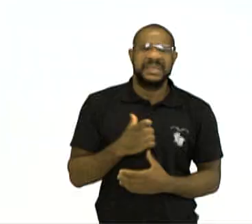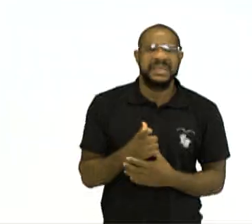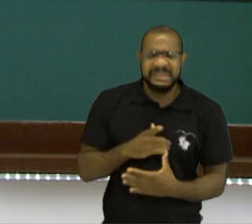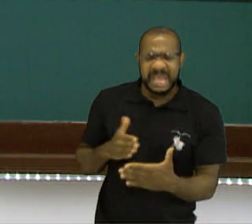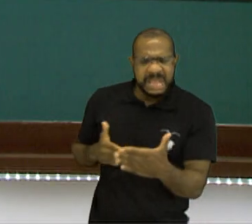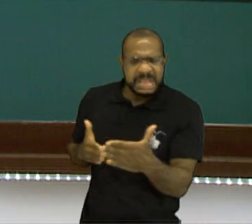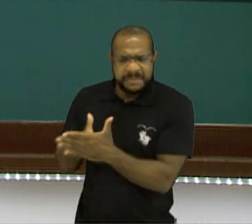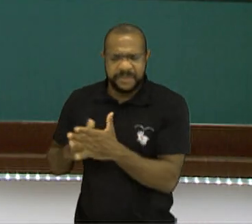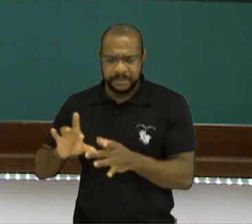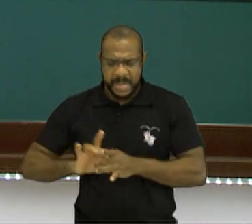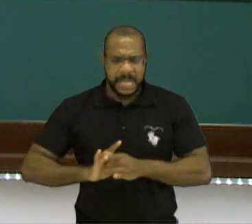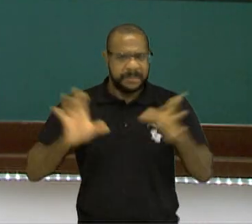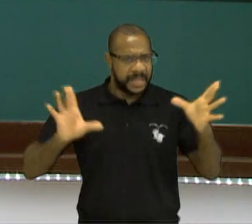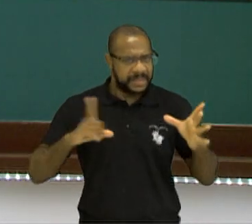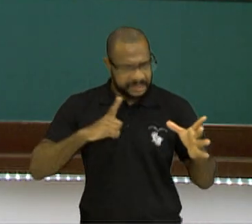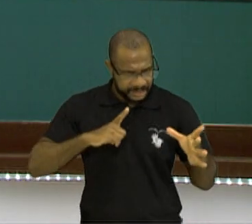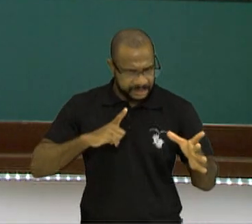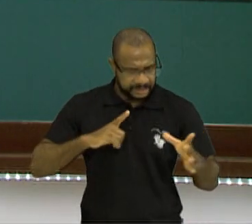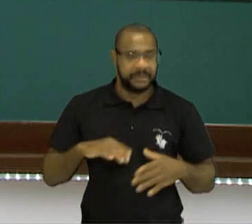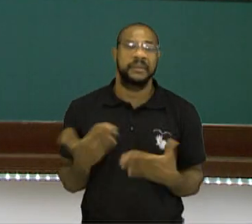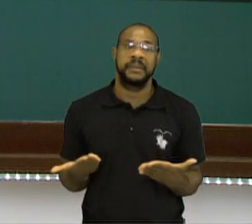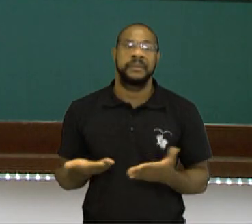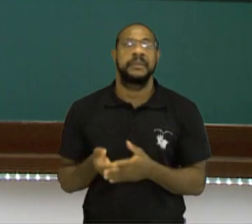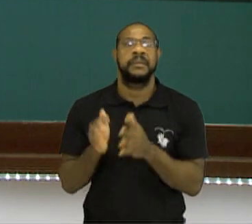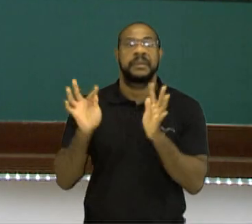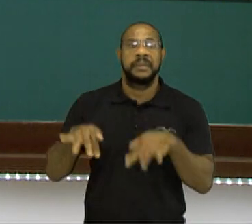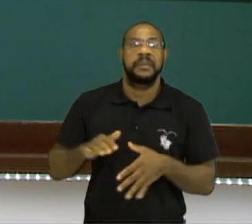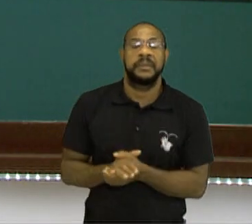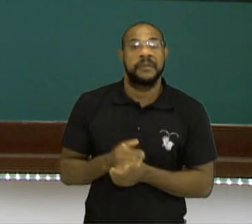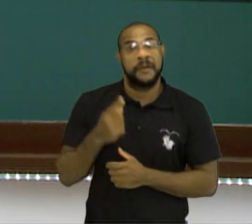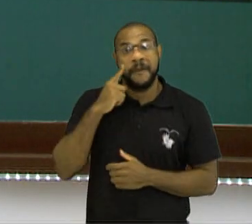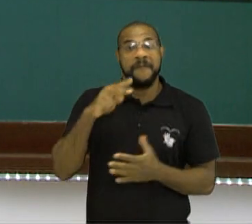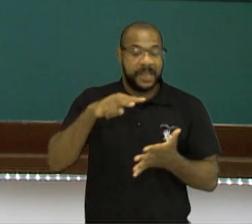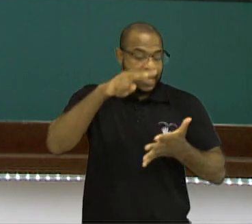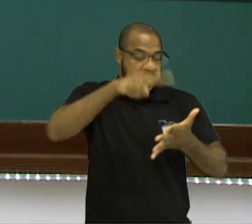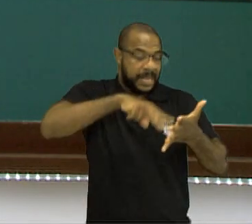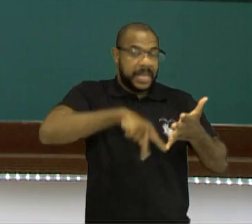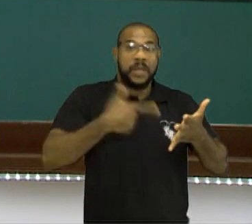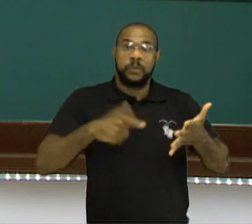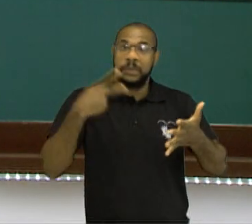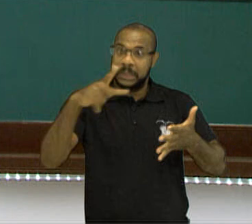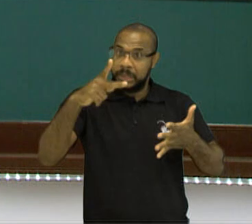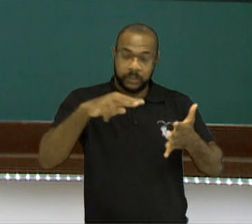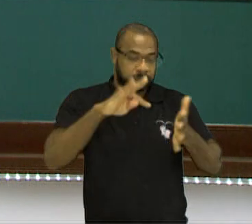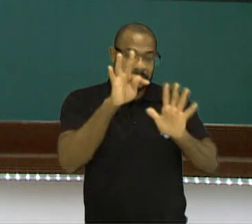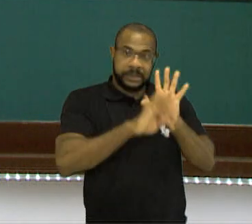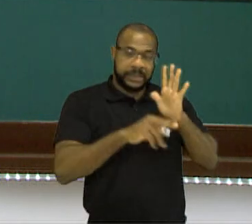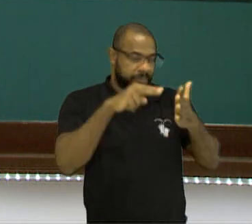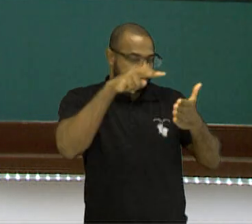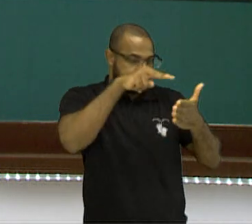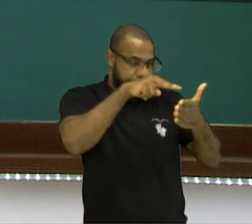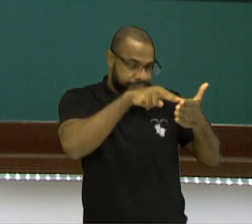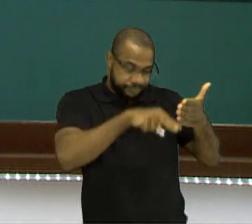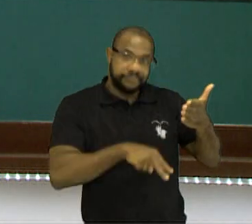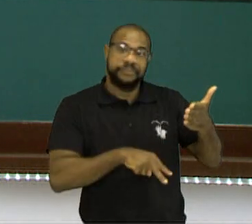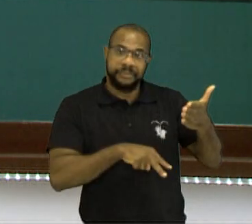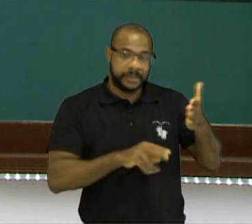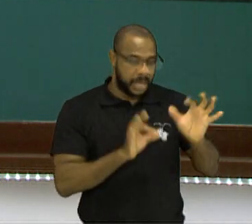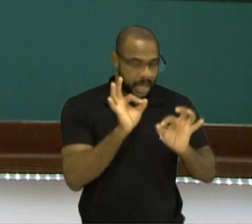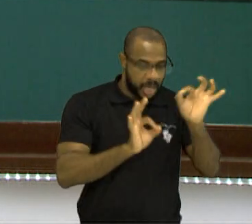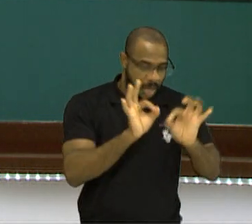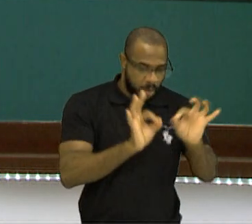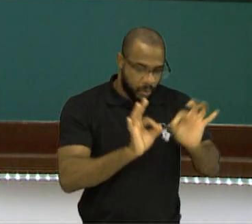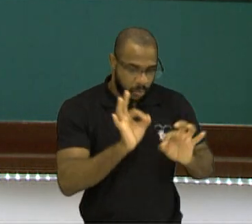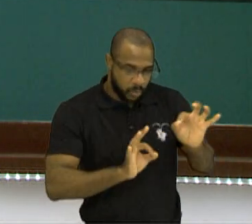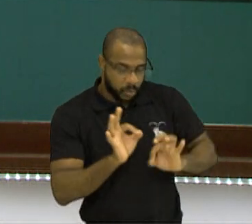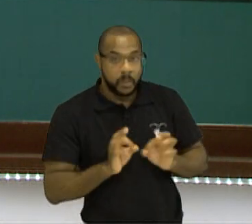tema gerador do nosso texto. Para finalizar, revise seu texto, atentando-se, inclusive, para a formatação. Observe se o